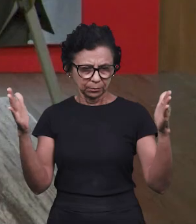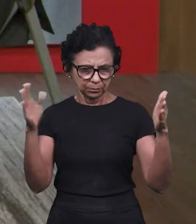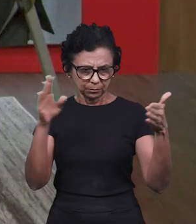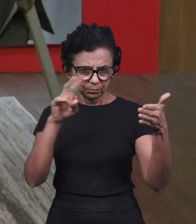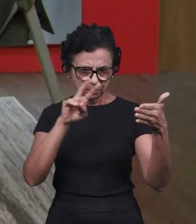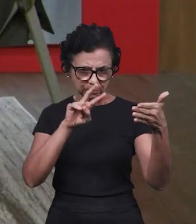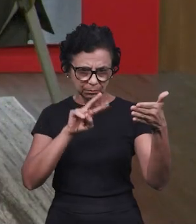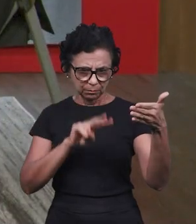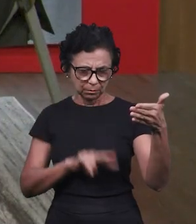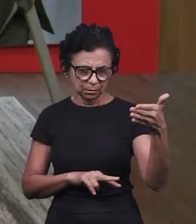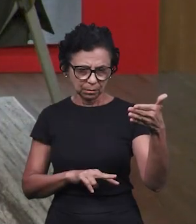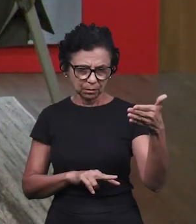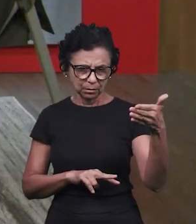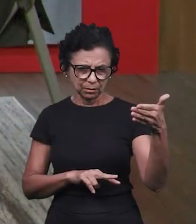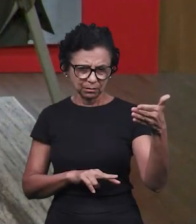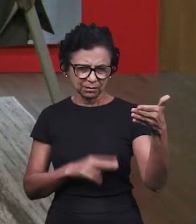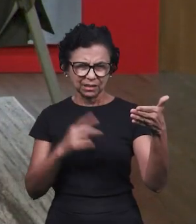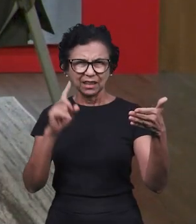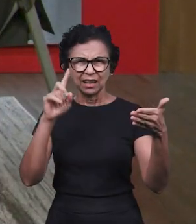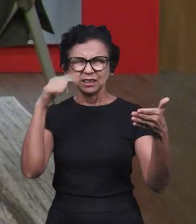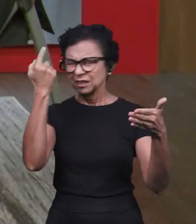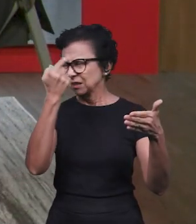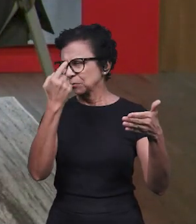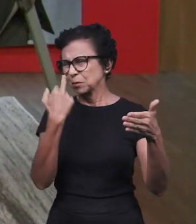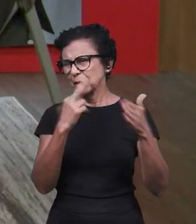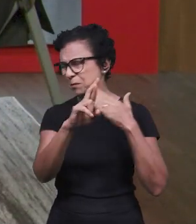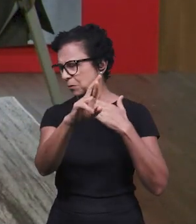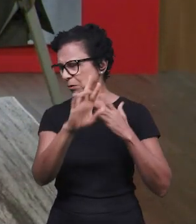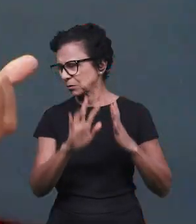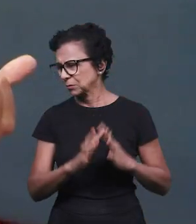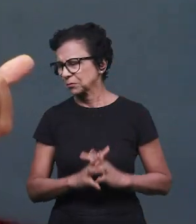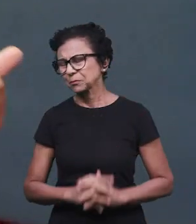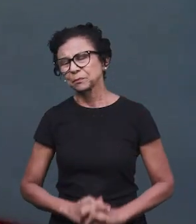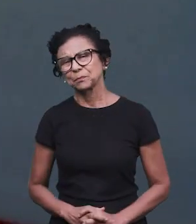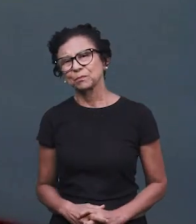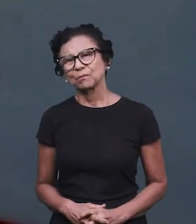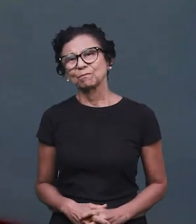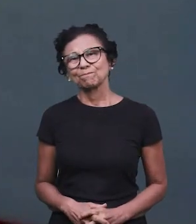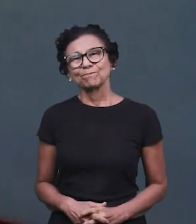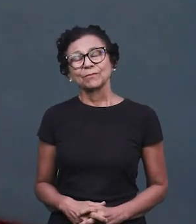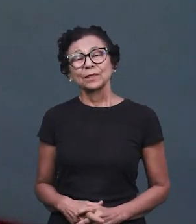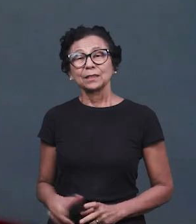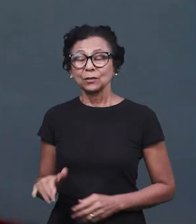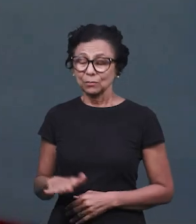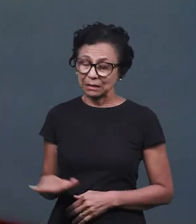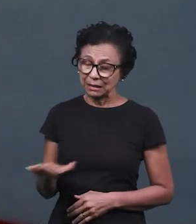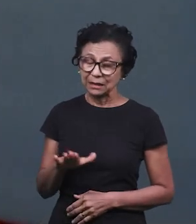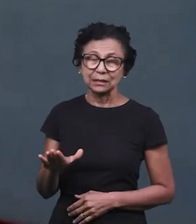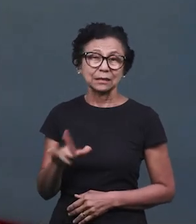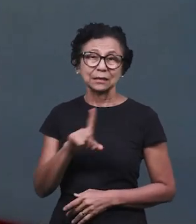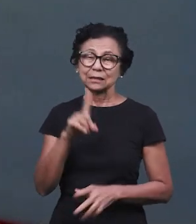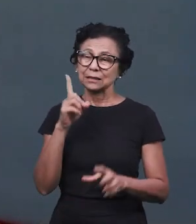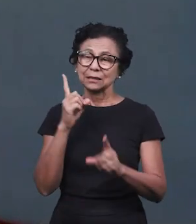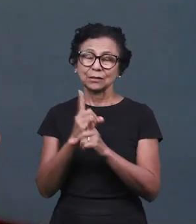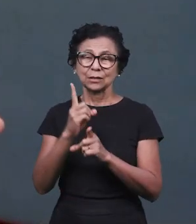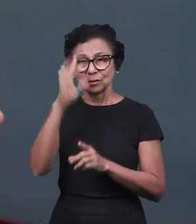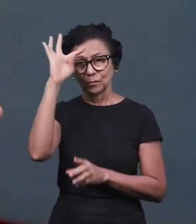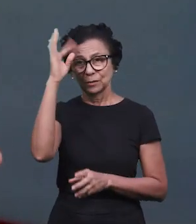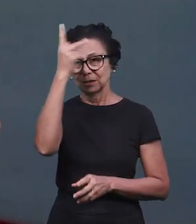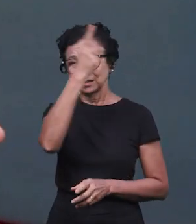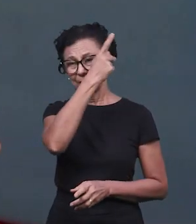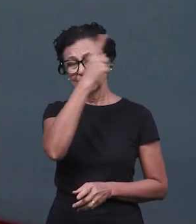bastante traumático para eles quando eles não têm esse diagnóstico feito na infância, e como 1/3, quer dizer, uma